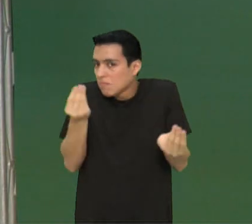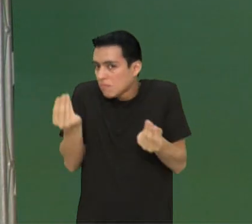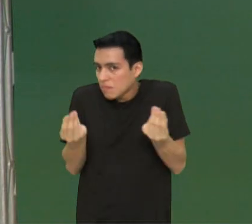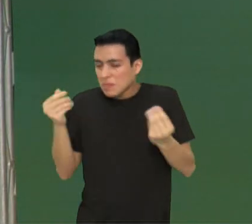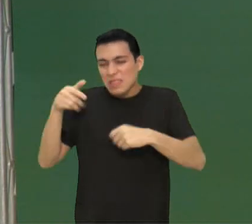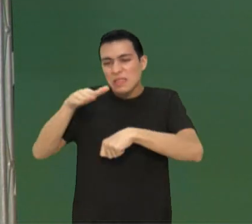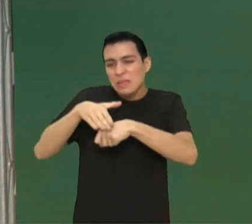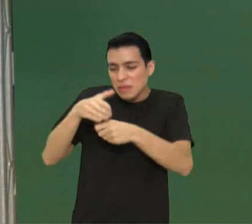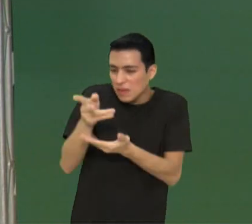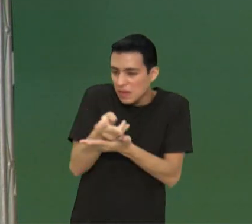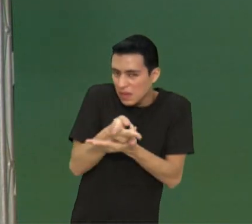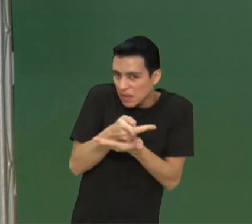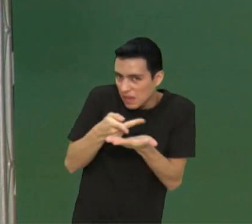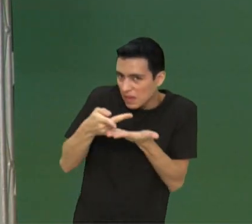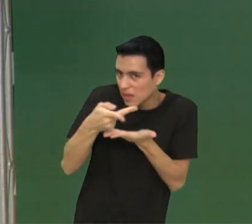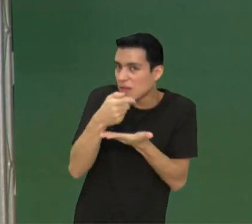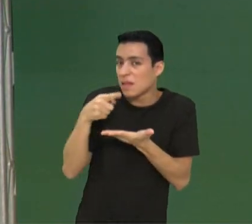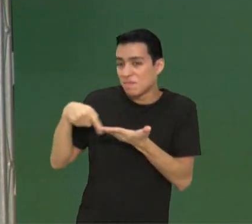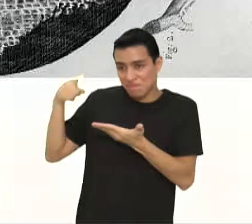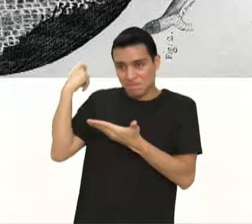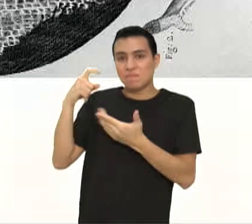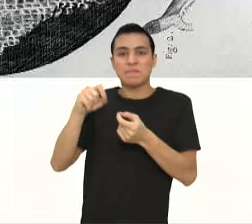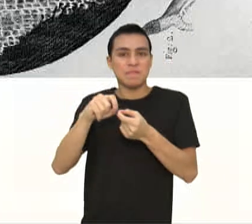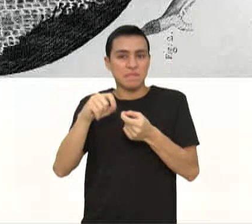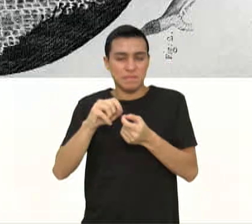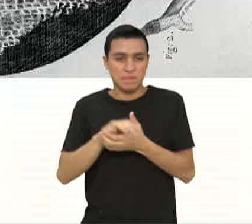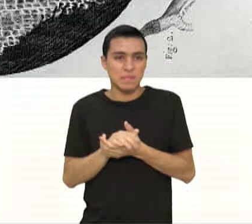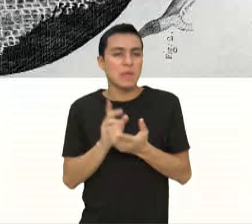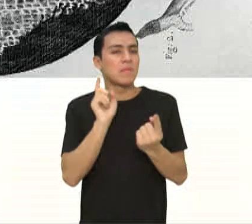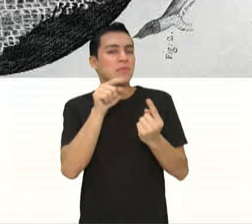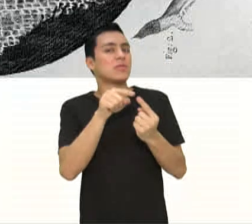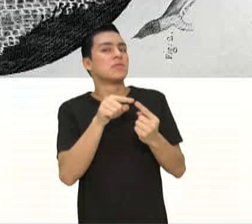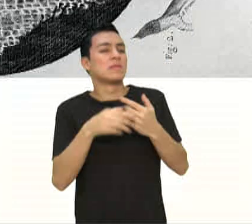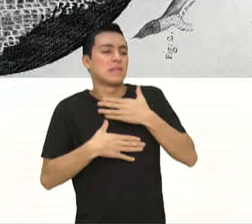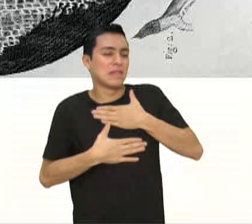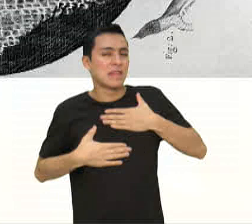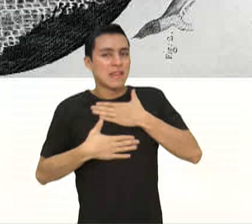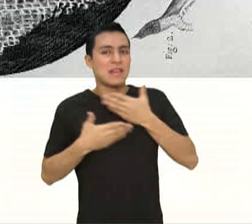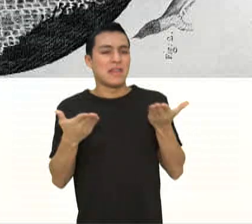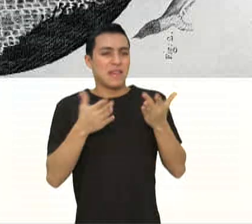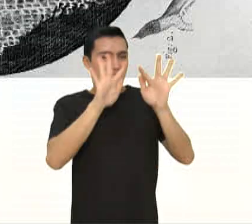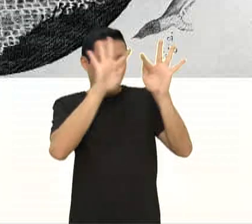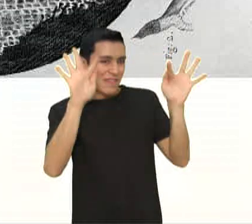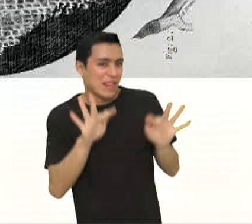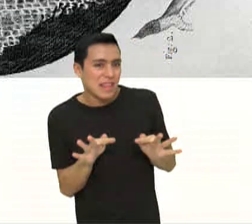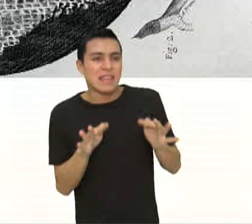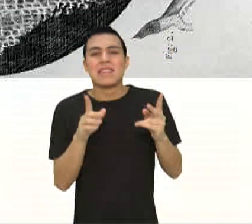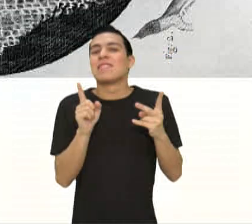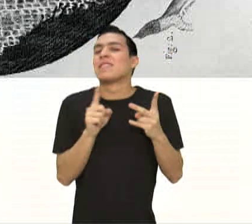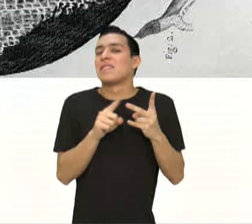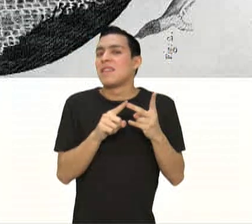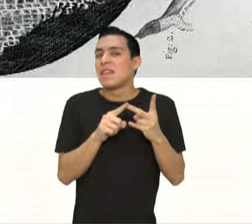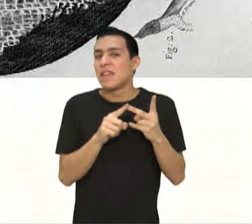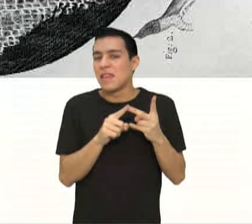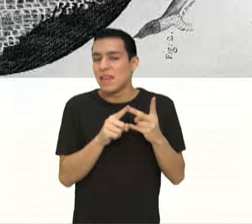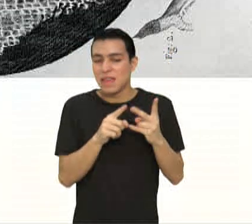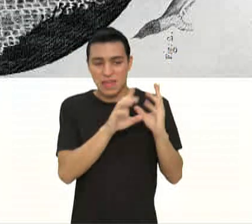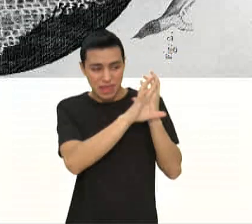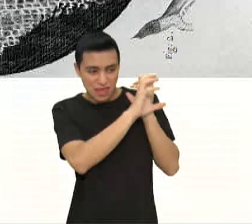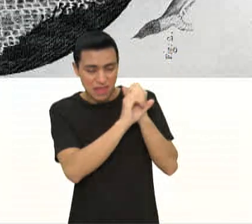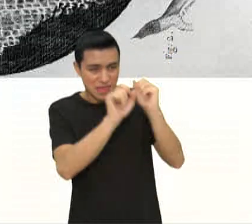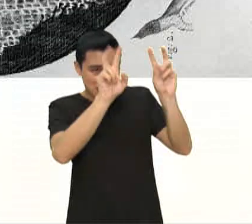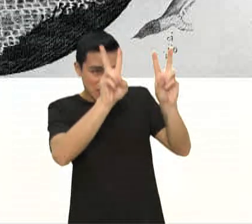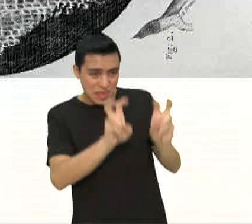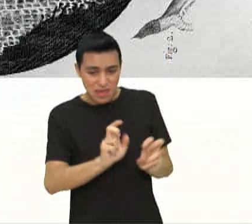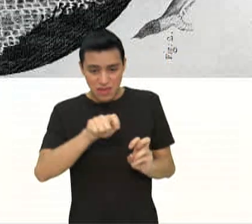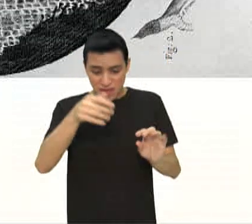aos microscópios. Nossos objetivos, gente, ser feliz, tá chovendo, tá ficando mais fácil ser feliz. Revisar os temas trabalhados sobre